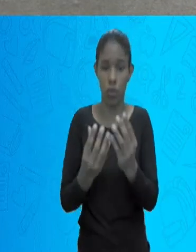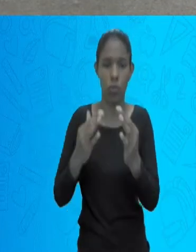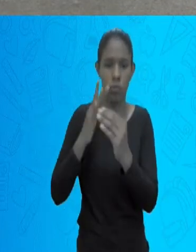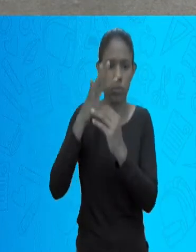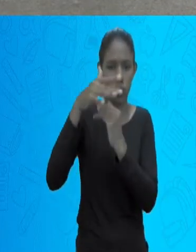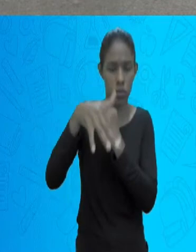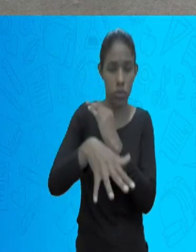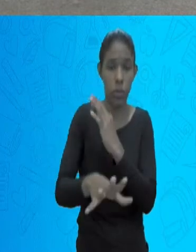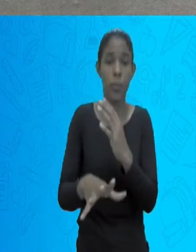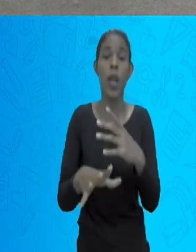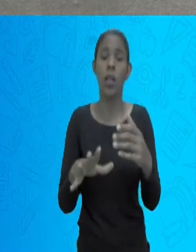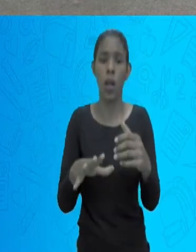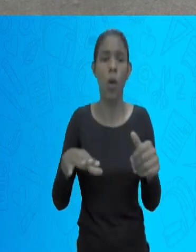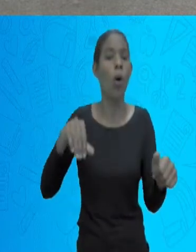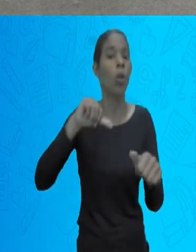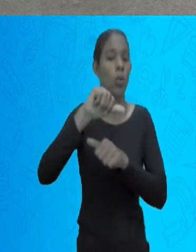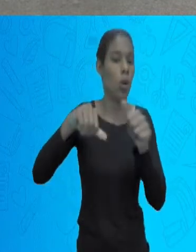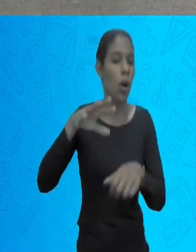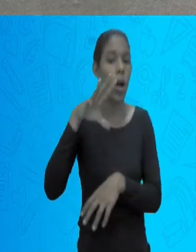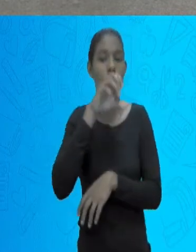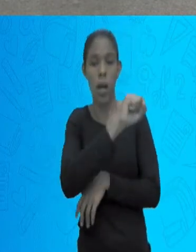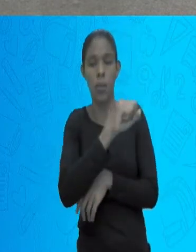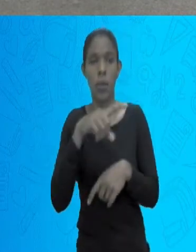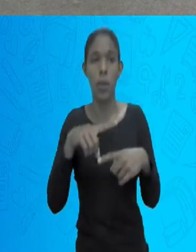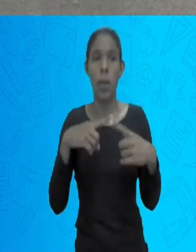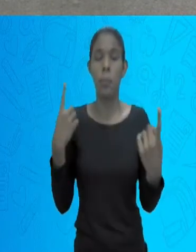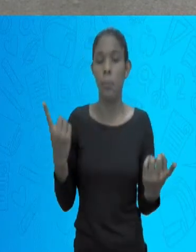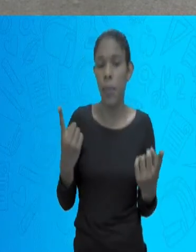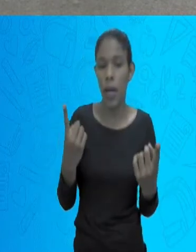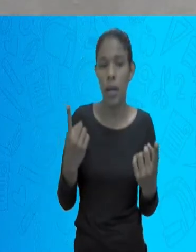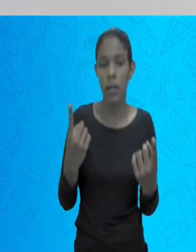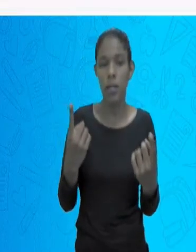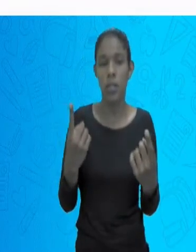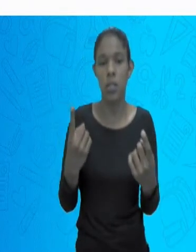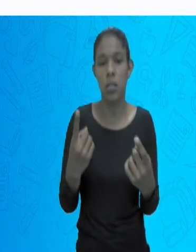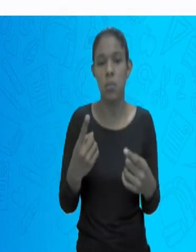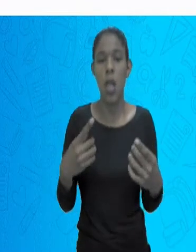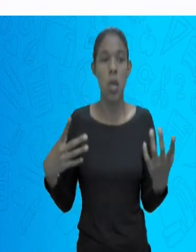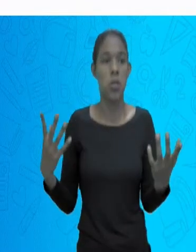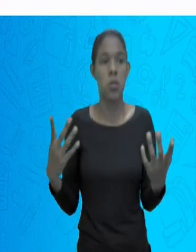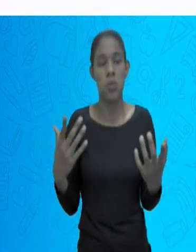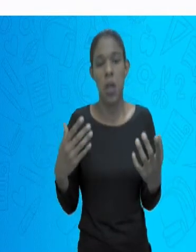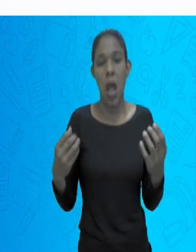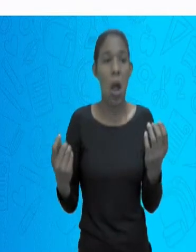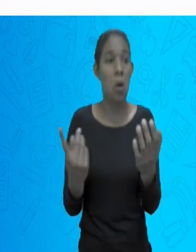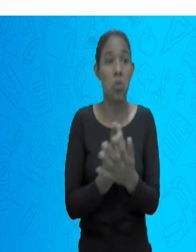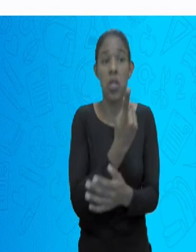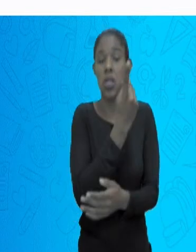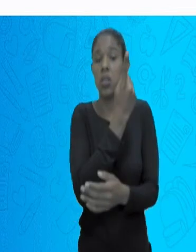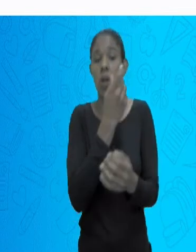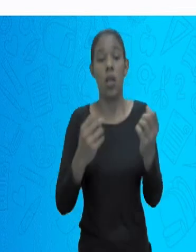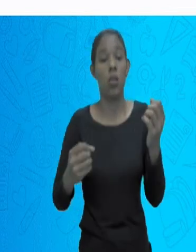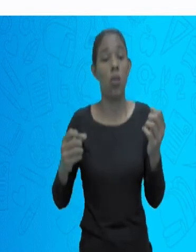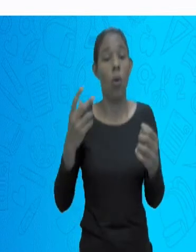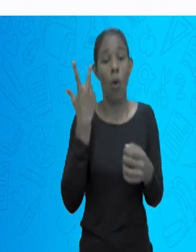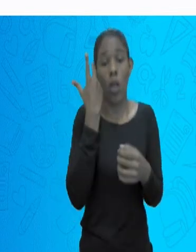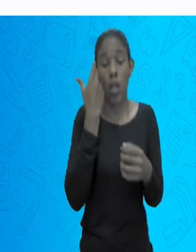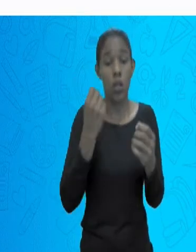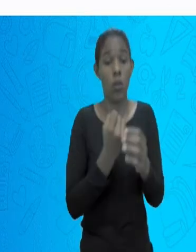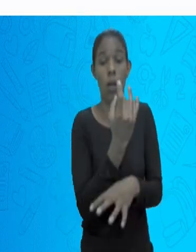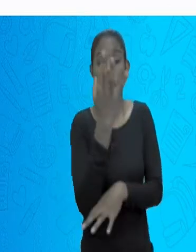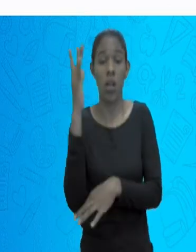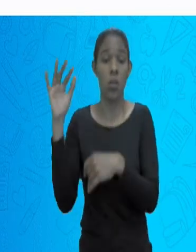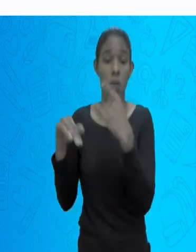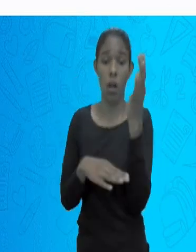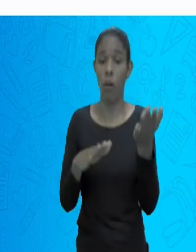agora as paisagens humanizadas. São paisagens que sofreram, olha só, sofreram